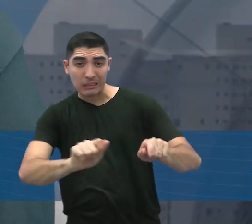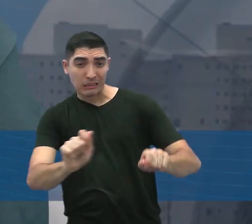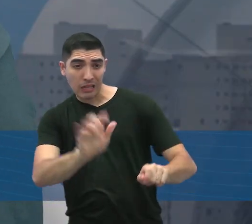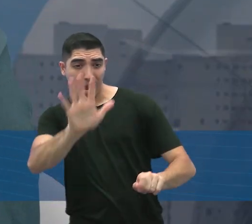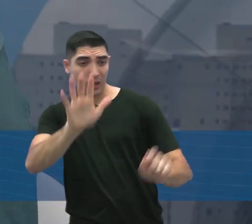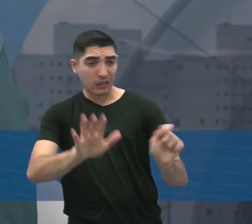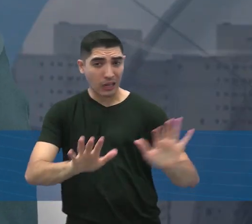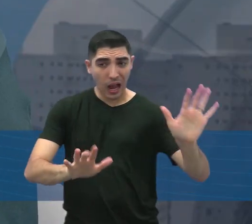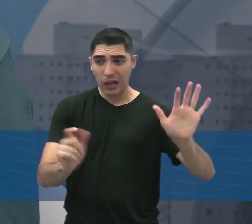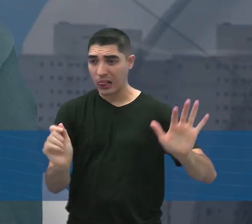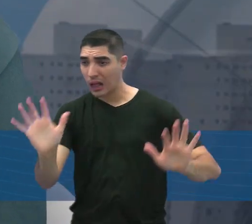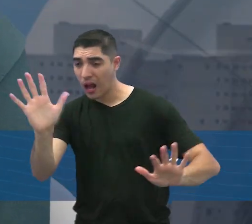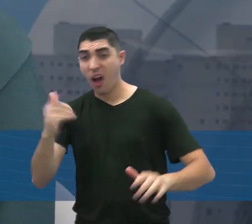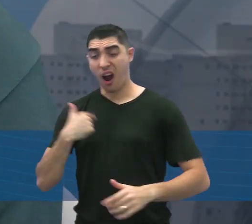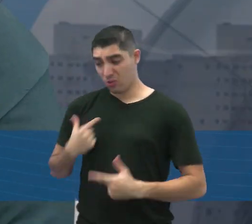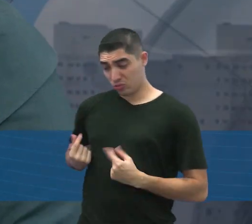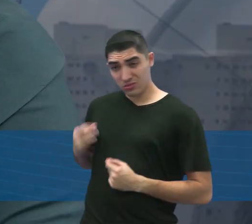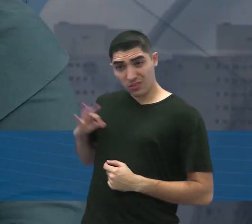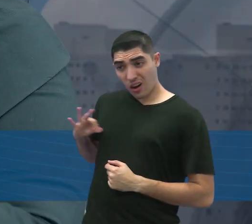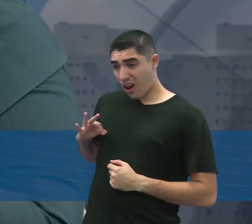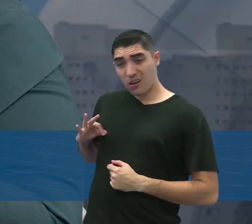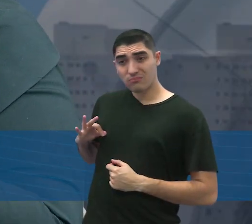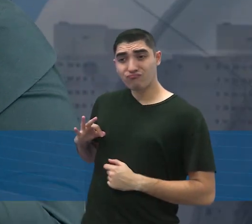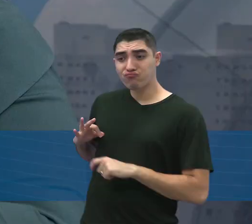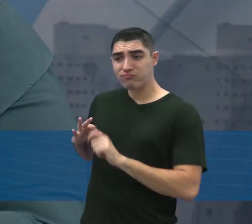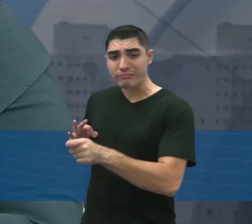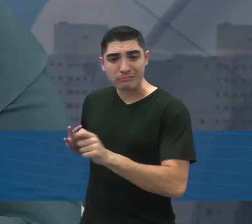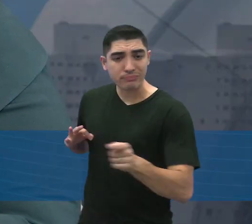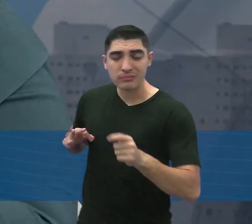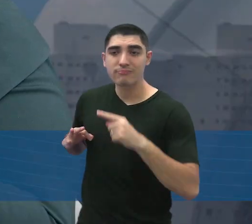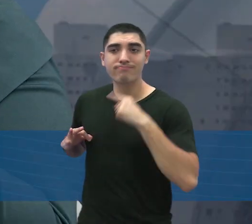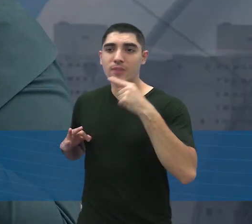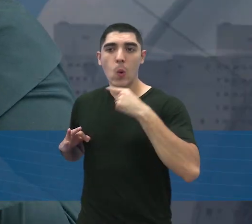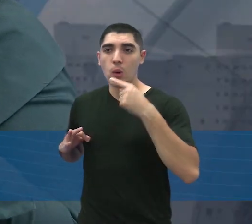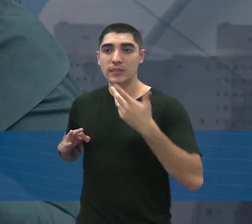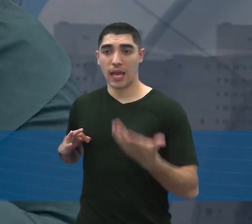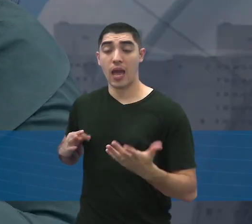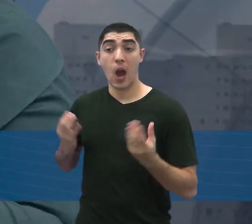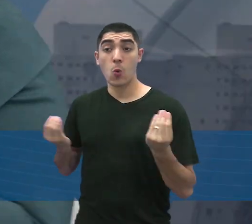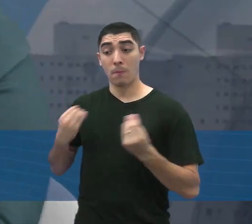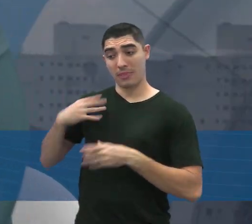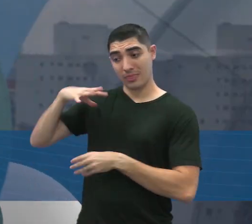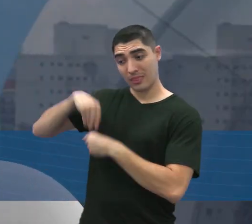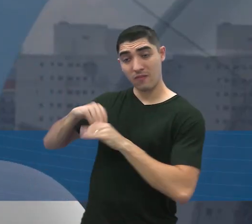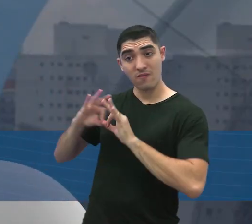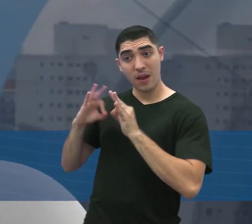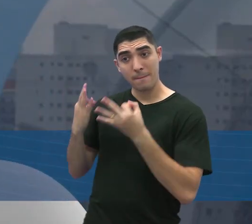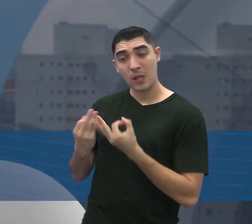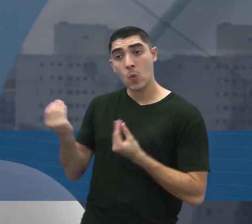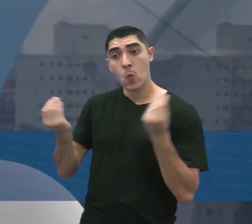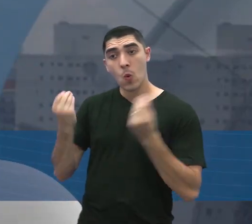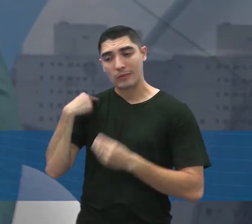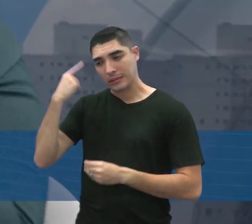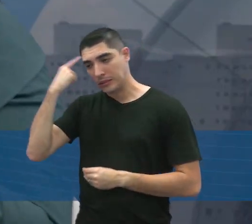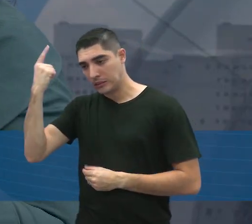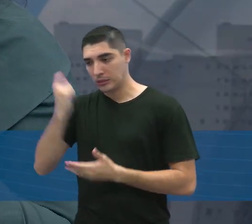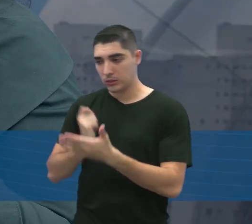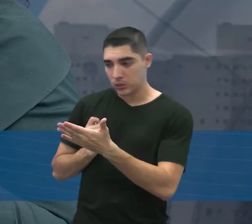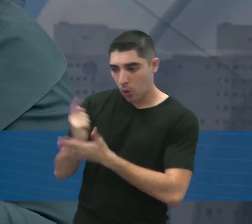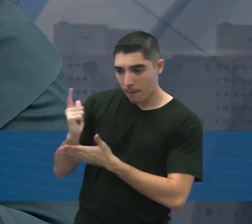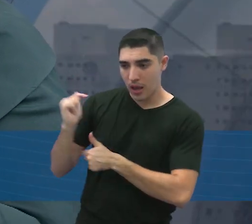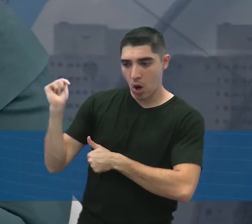ter um controle interno dentro da minha casa e dentro da minha família sobre como nós consumiremos, como